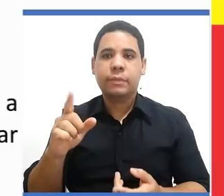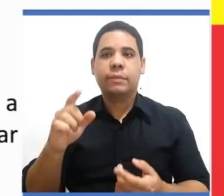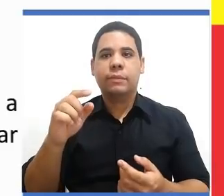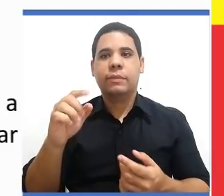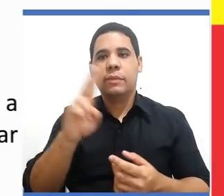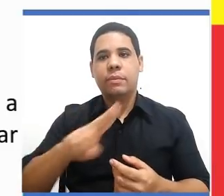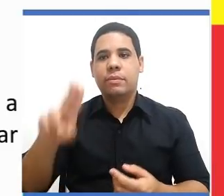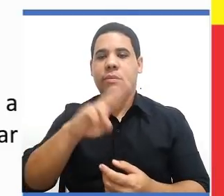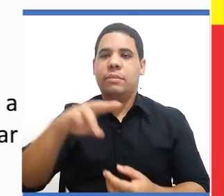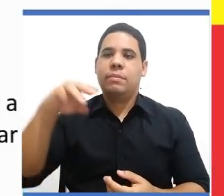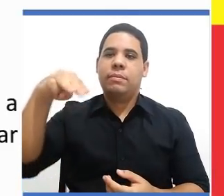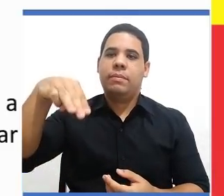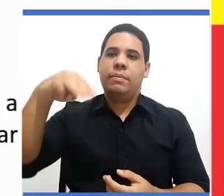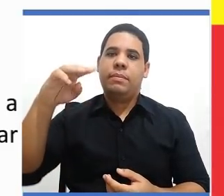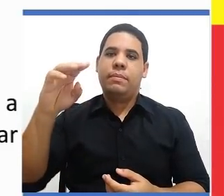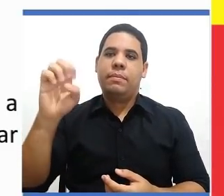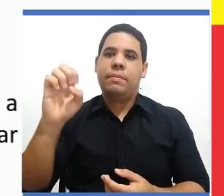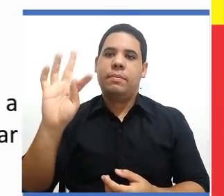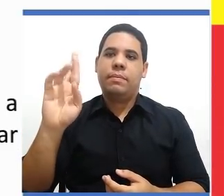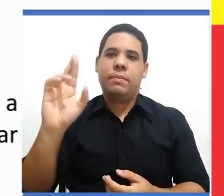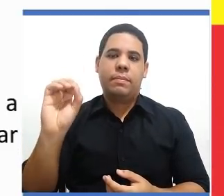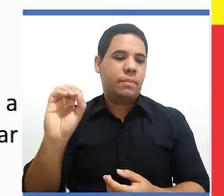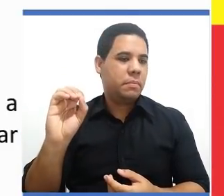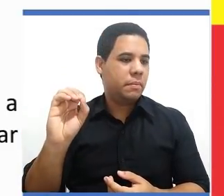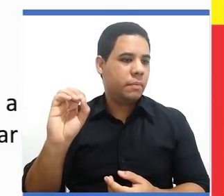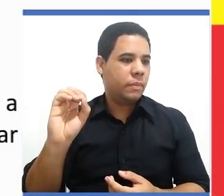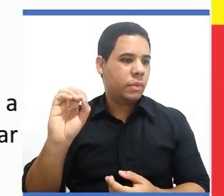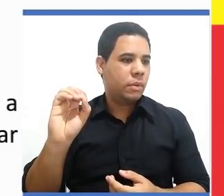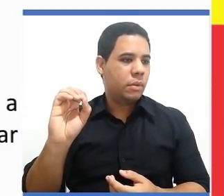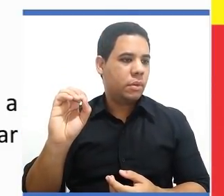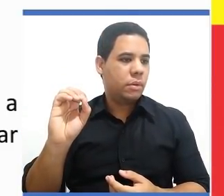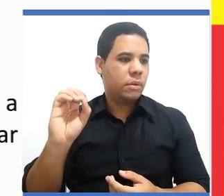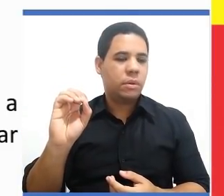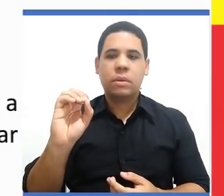metro, né? Metro. Certo? Aí eu venho